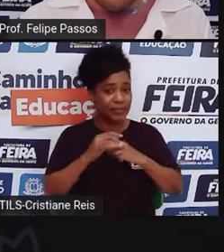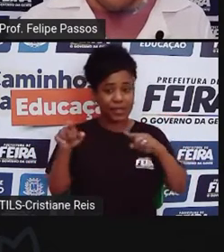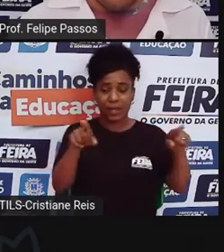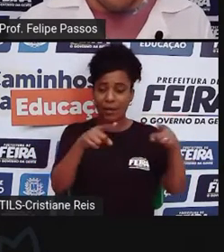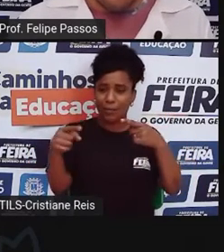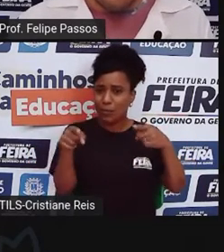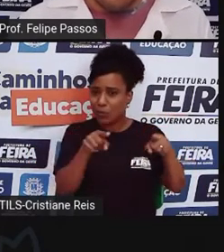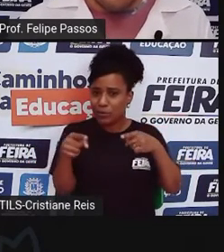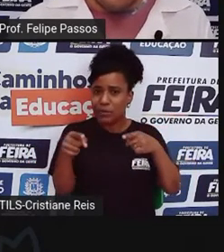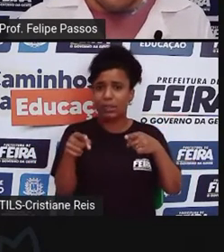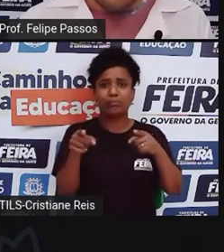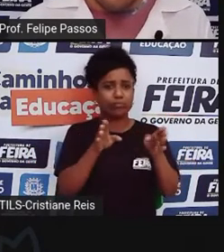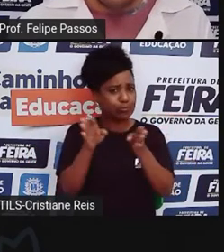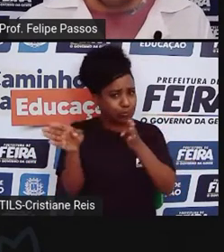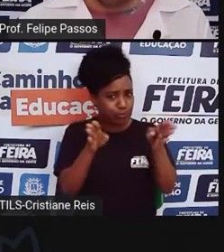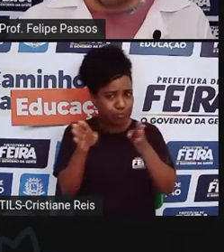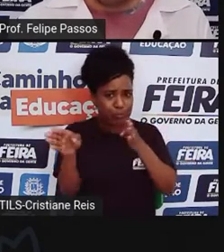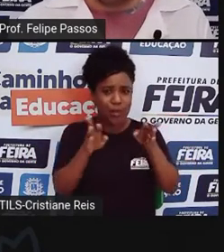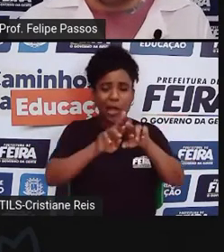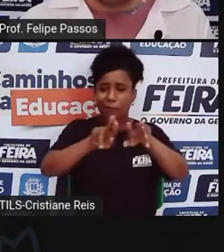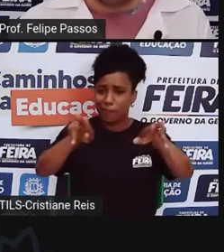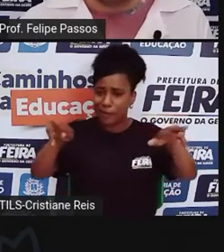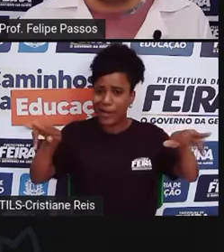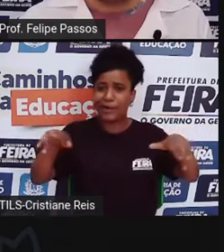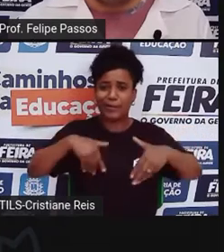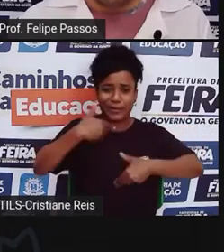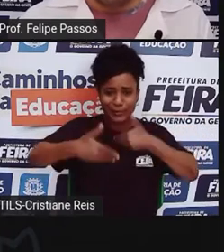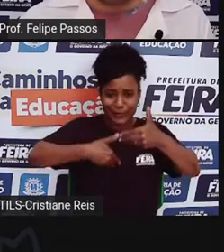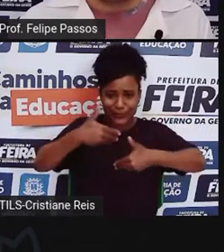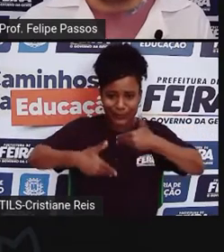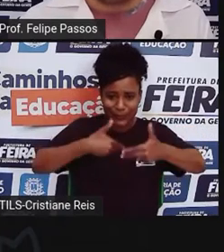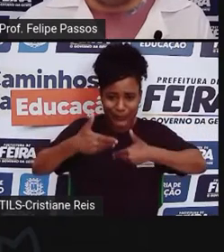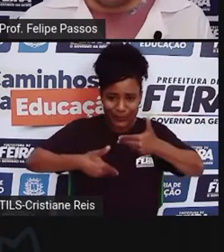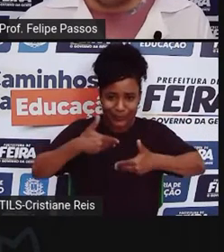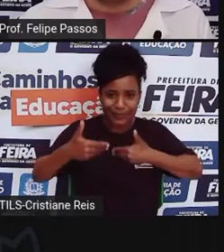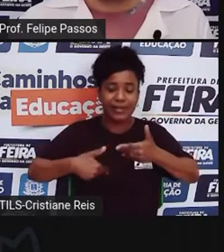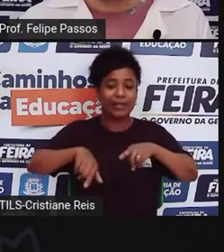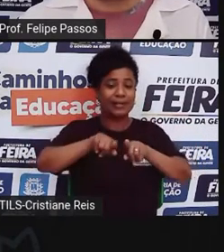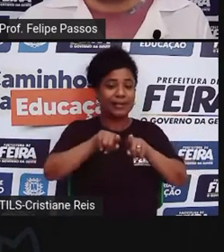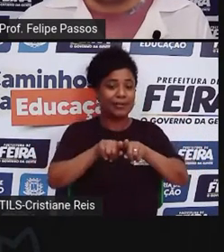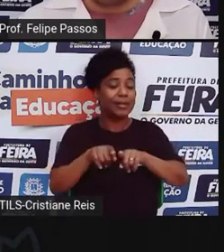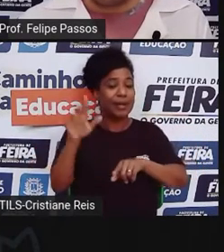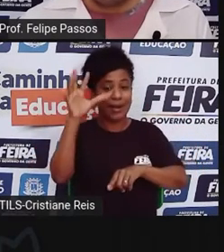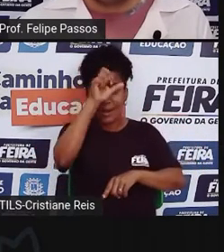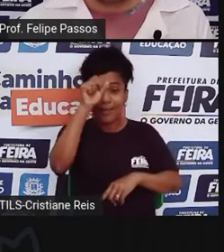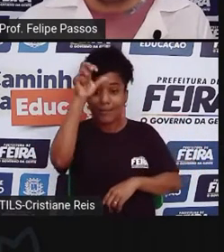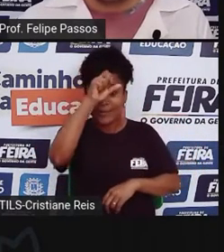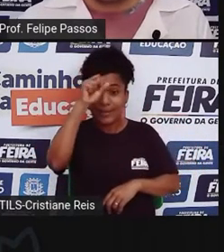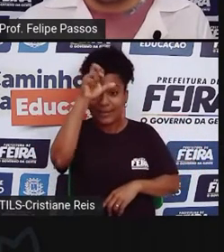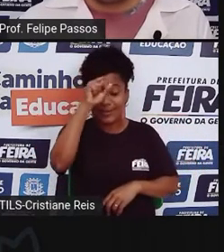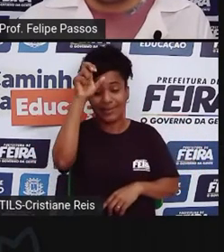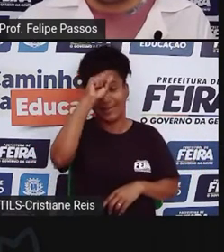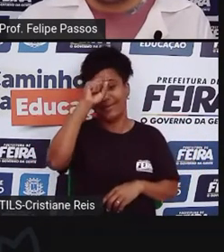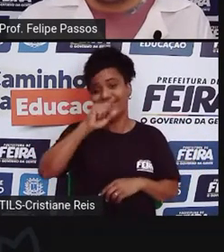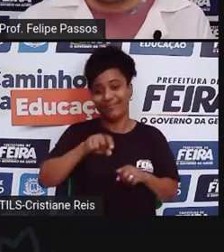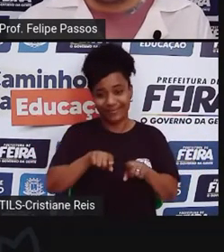ser utilizadas, inclusive na terapia, a educação também, e também como forma